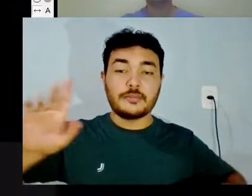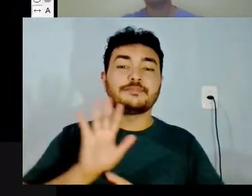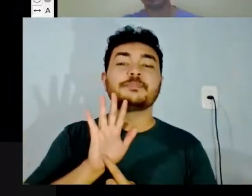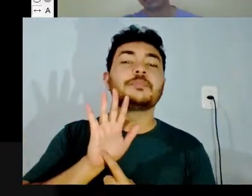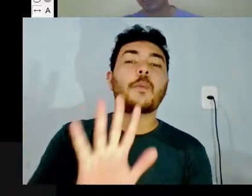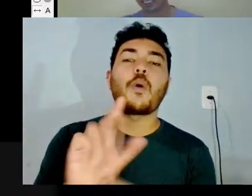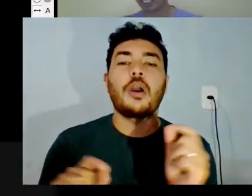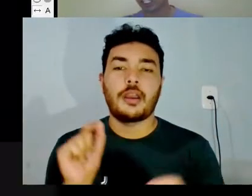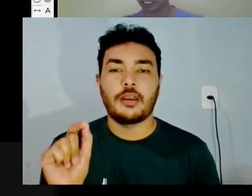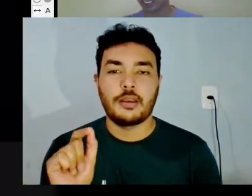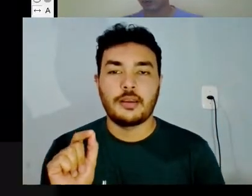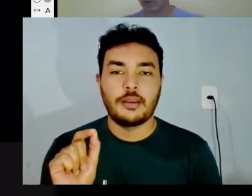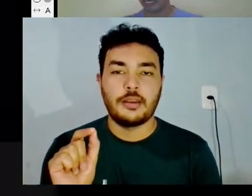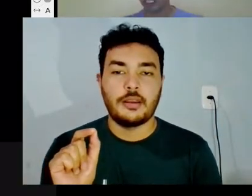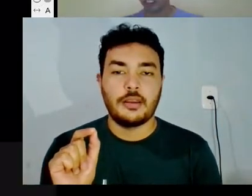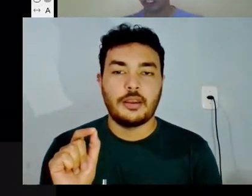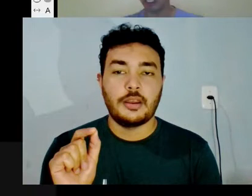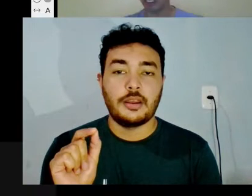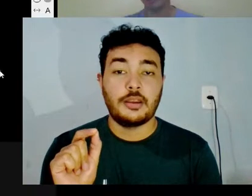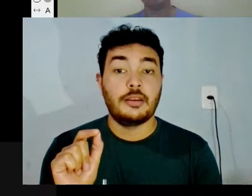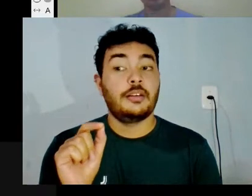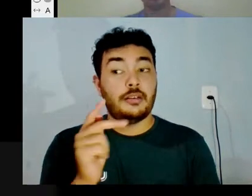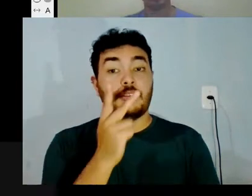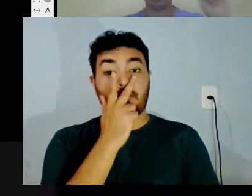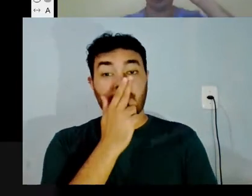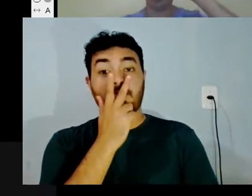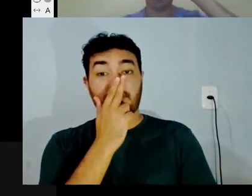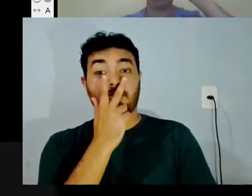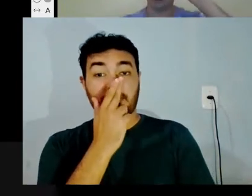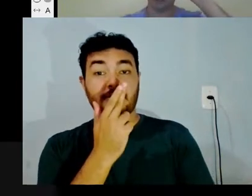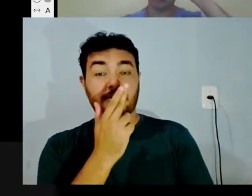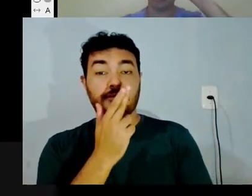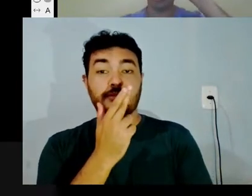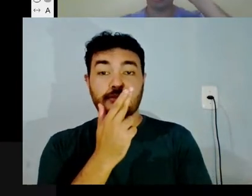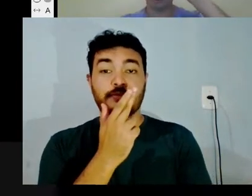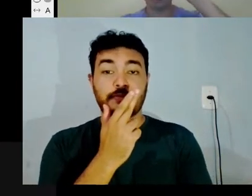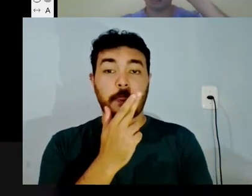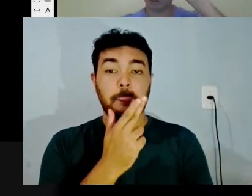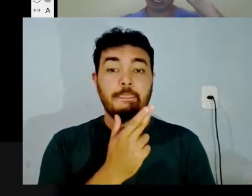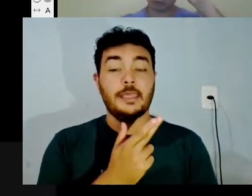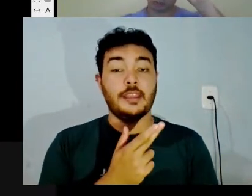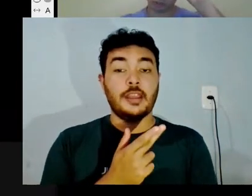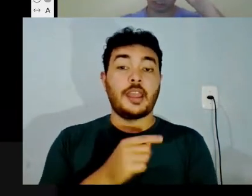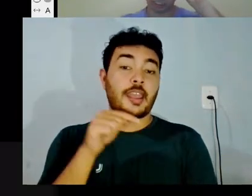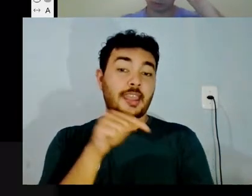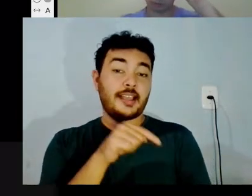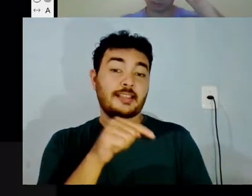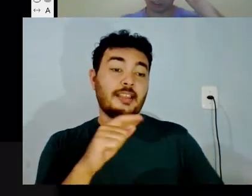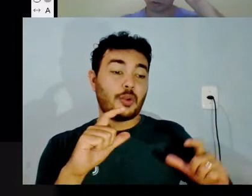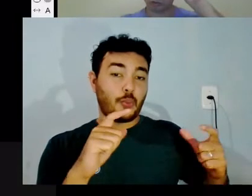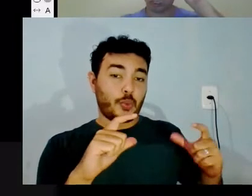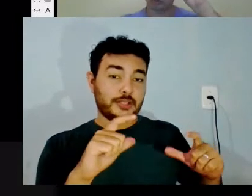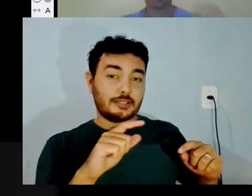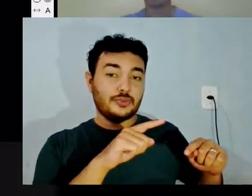quê? Indicando, aparentemente, né, por esse primeiro dado obtido, que essa equação de onda que eles